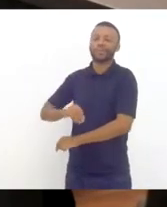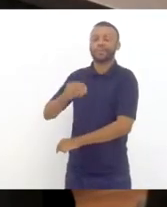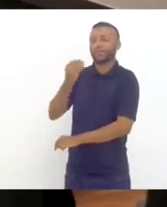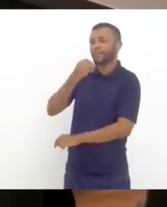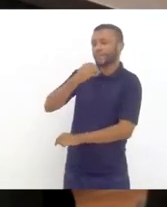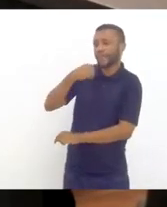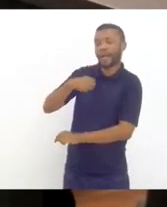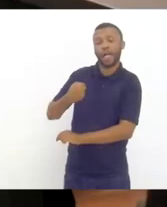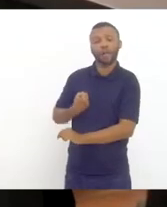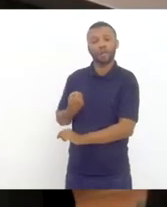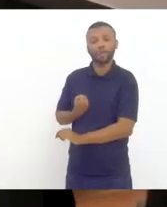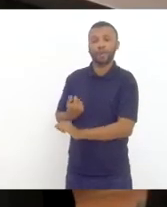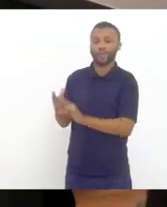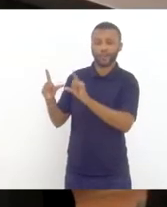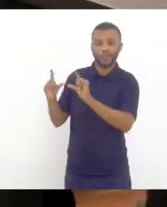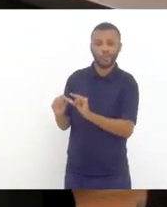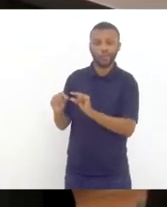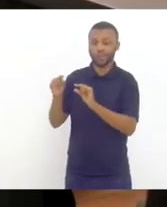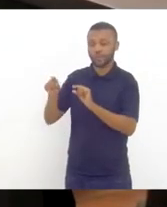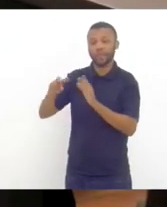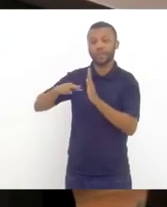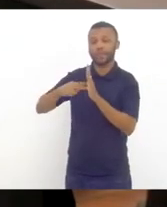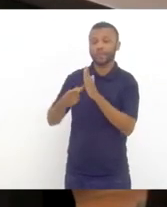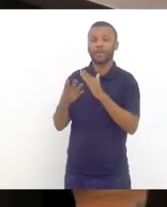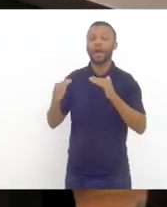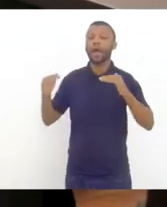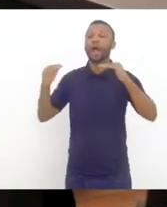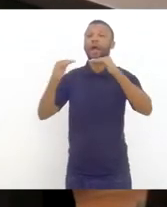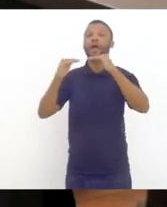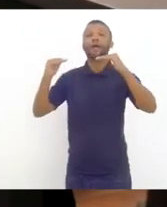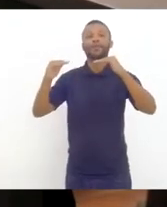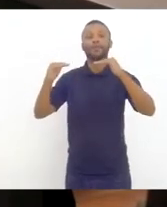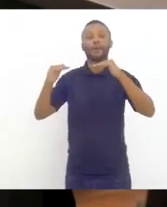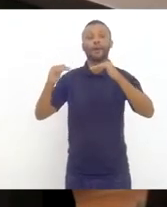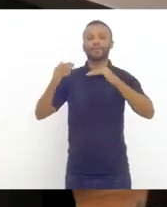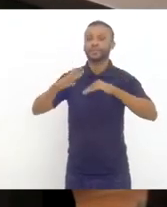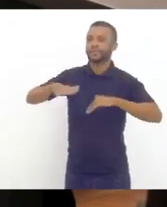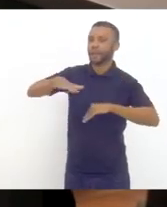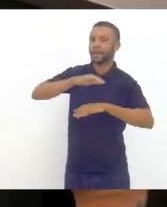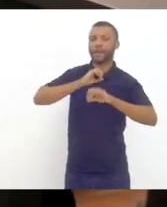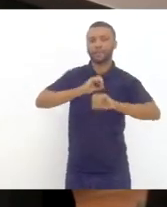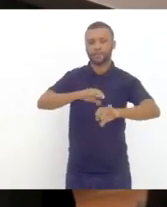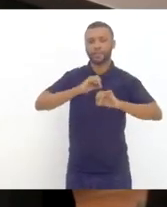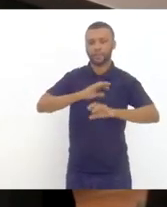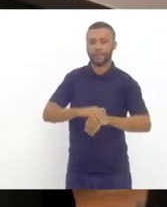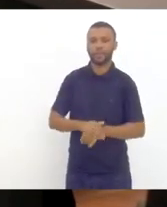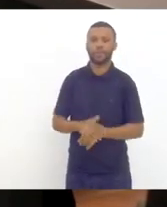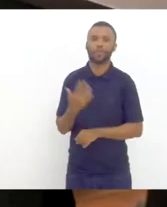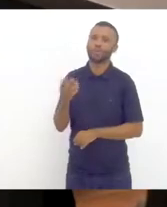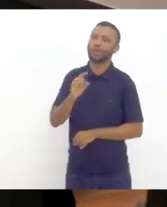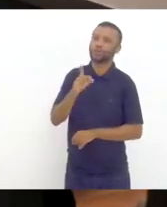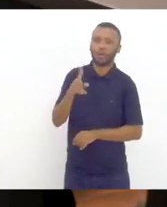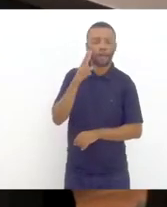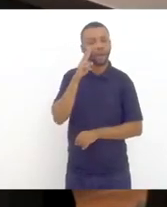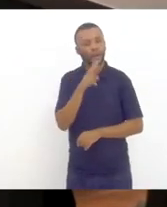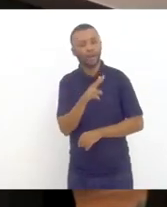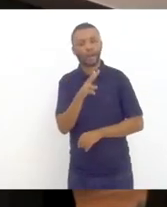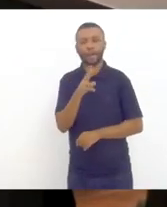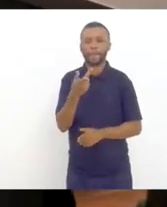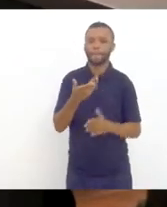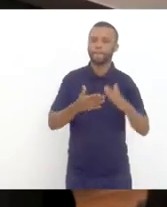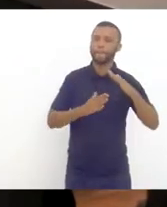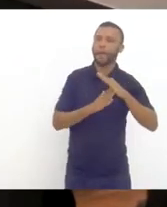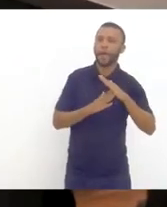baixo. Isso aqui é equidade na educação, é equidade no ensino. Não basta só a gente olhar para a média, basta a gente conseguir incluir ao